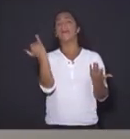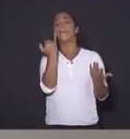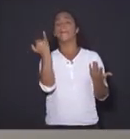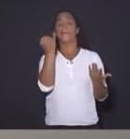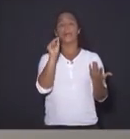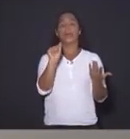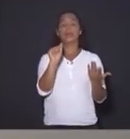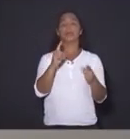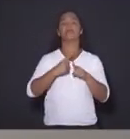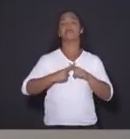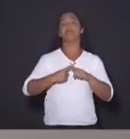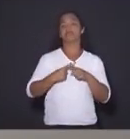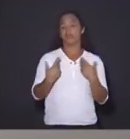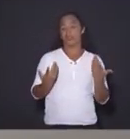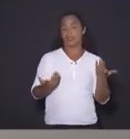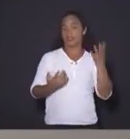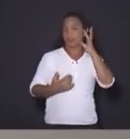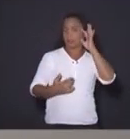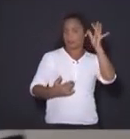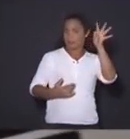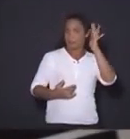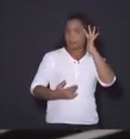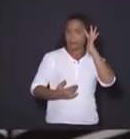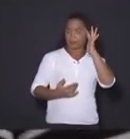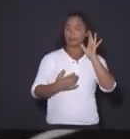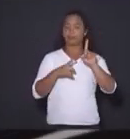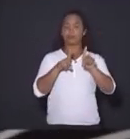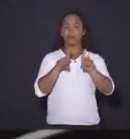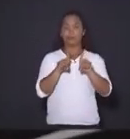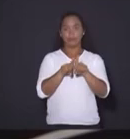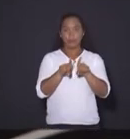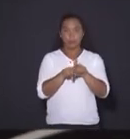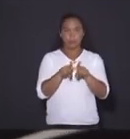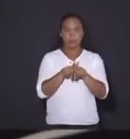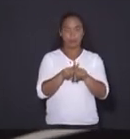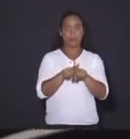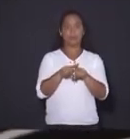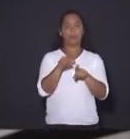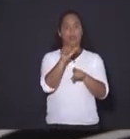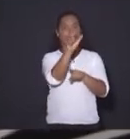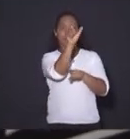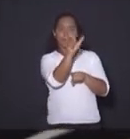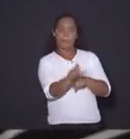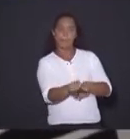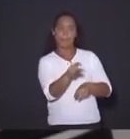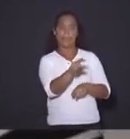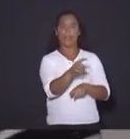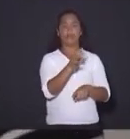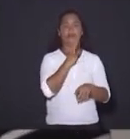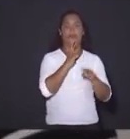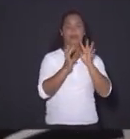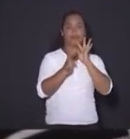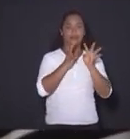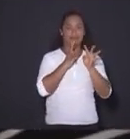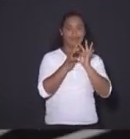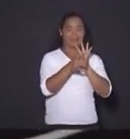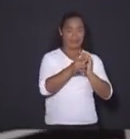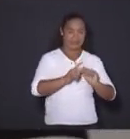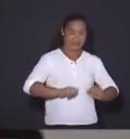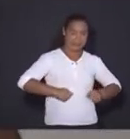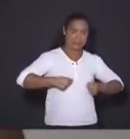de de refletirmos é porque também reconhecer esse conhecimento produzido nas lutas